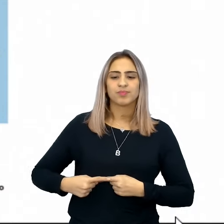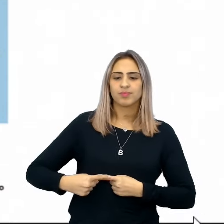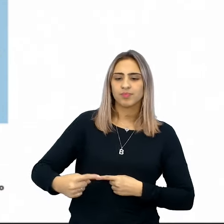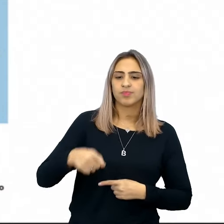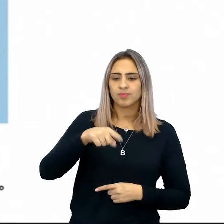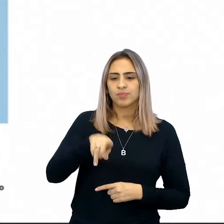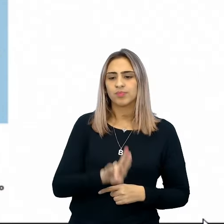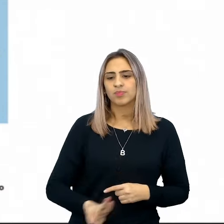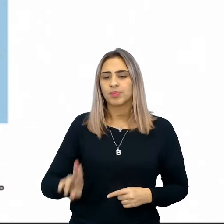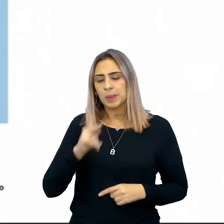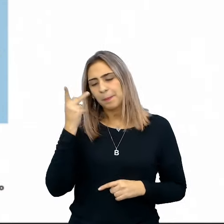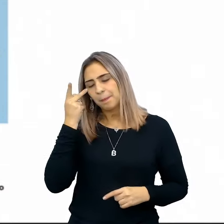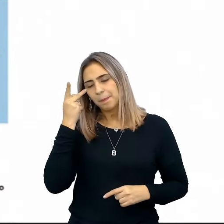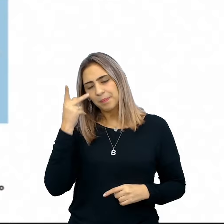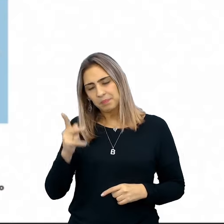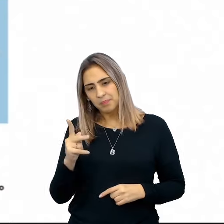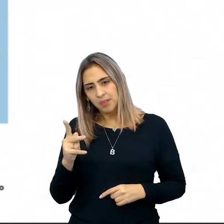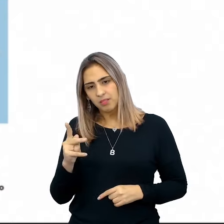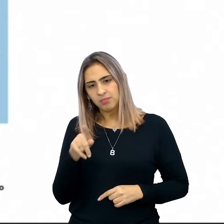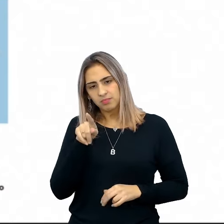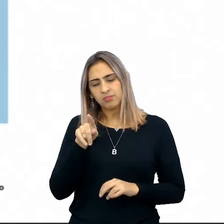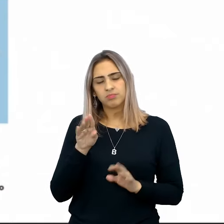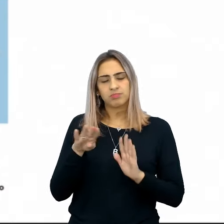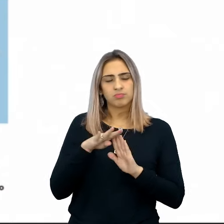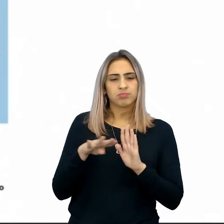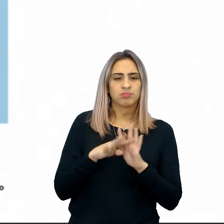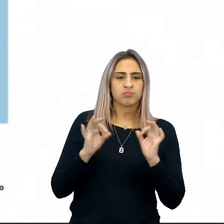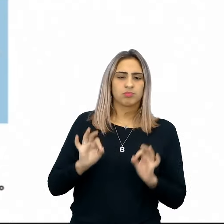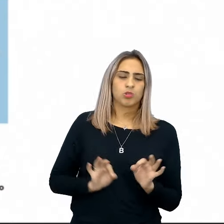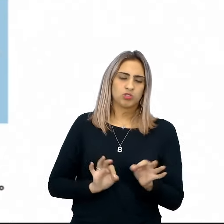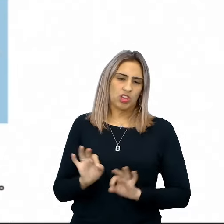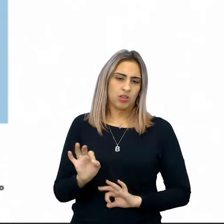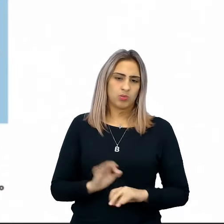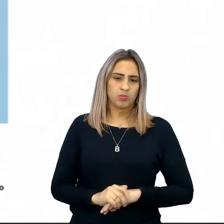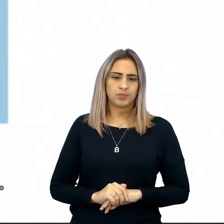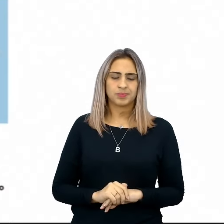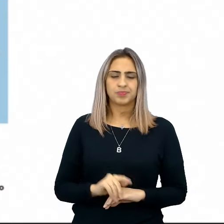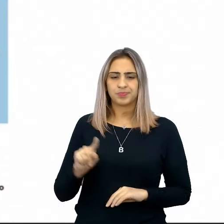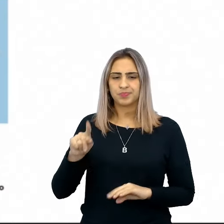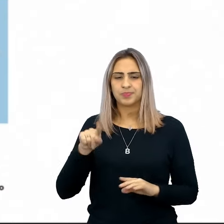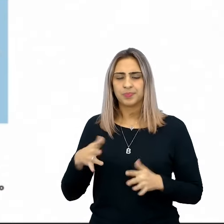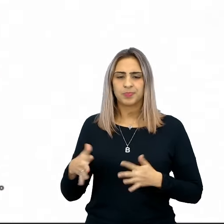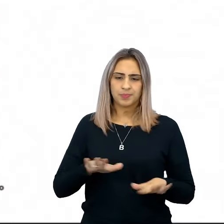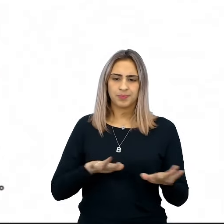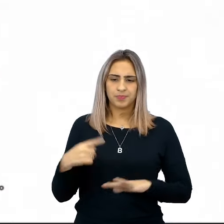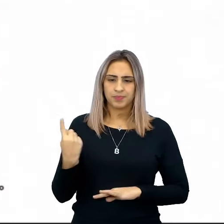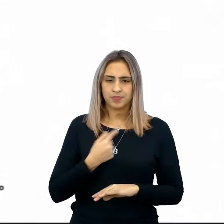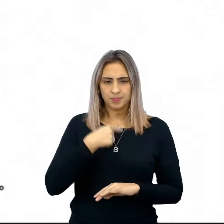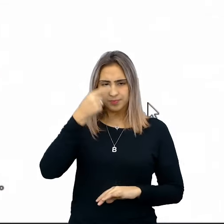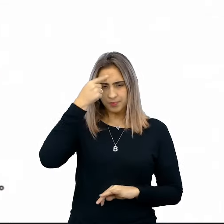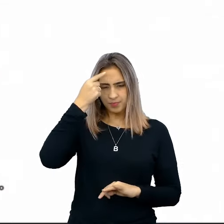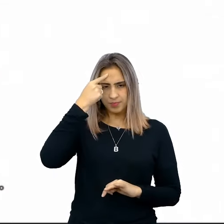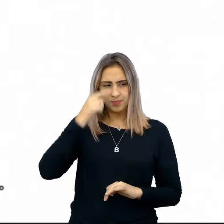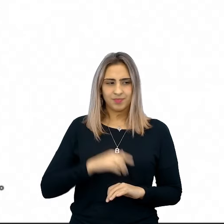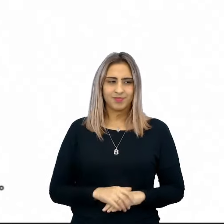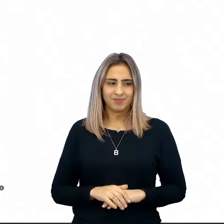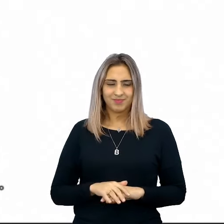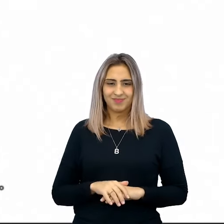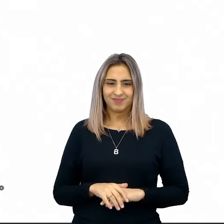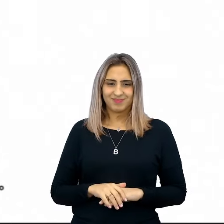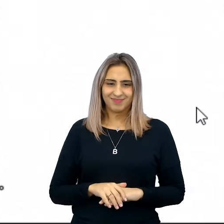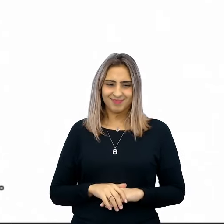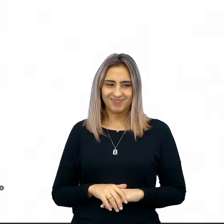serão utilizadas para essa finalidade. Então, esse foi o movimento que a gente pensou para vocês, né, hoje.